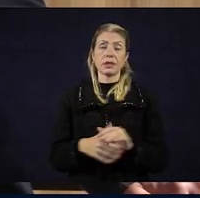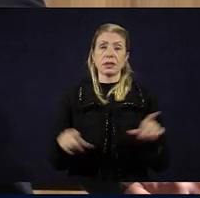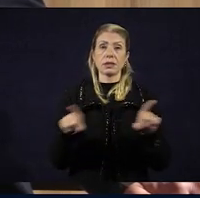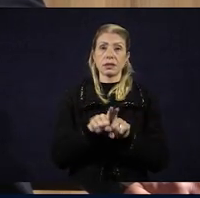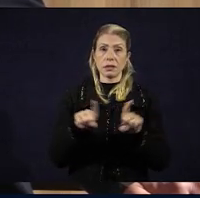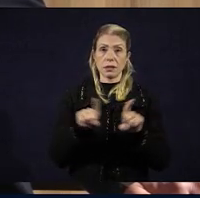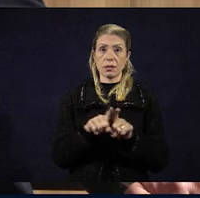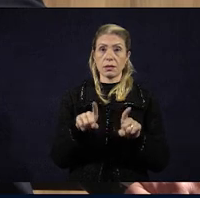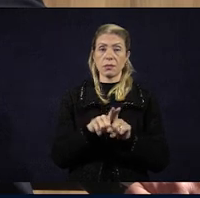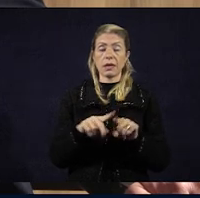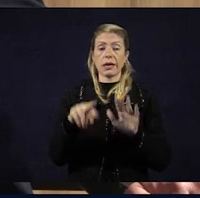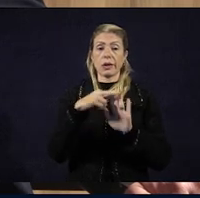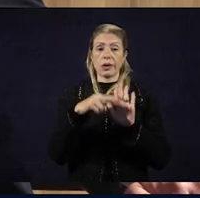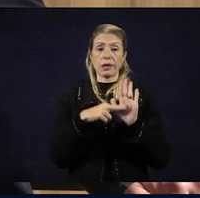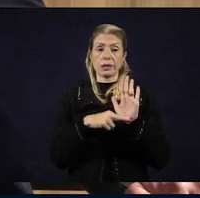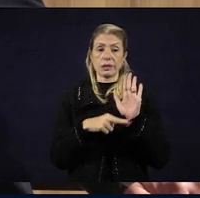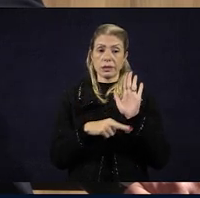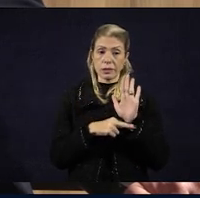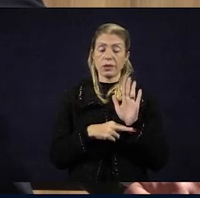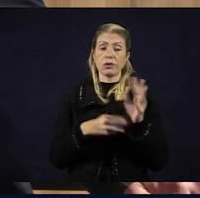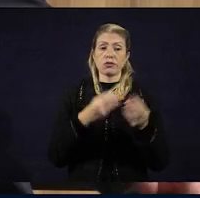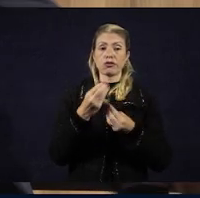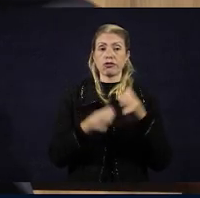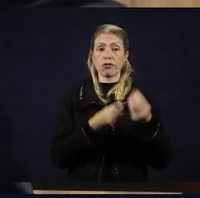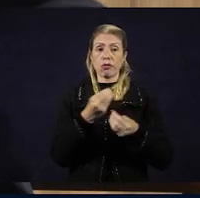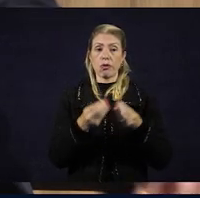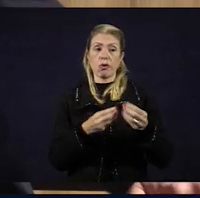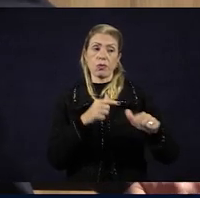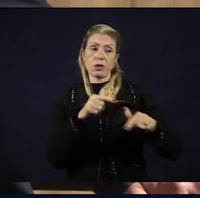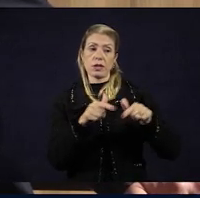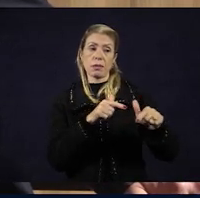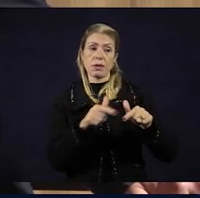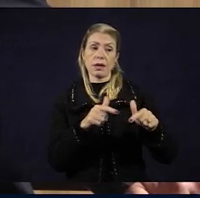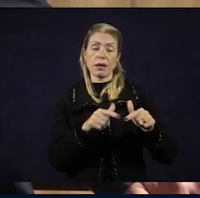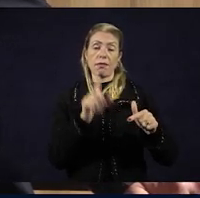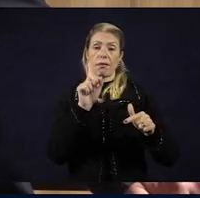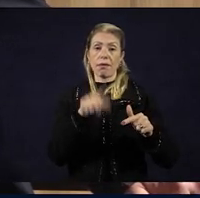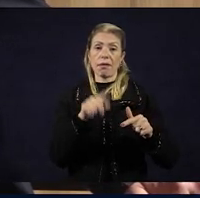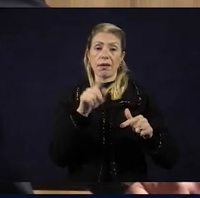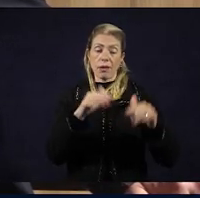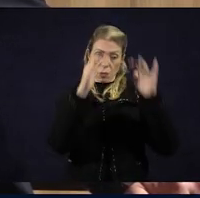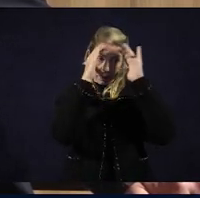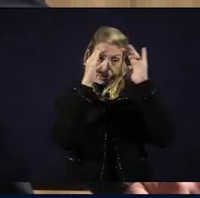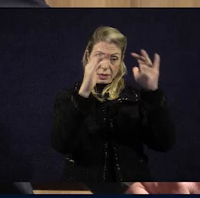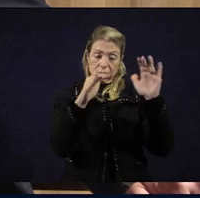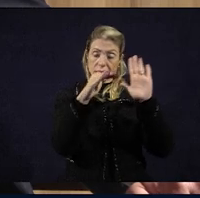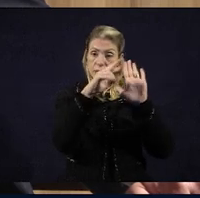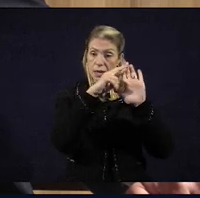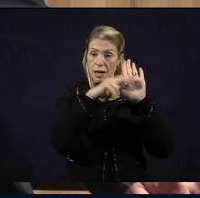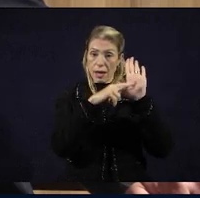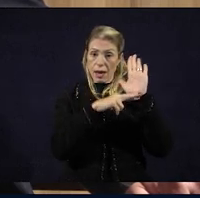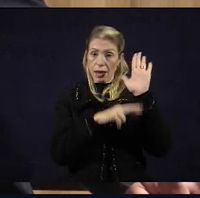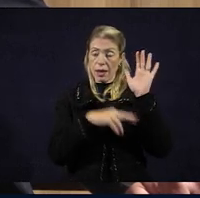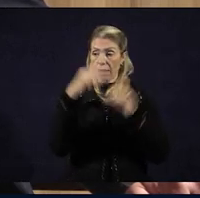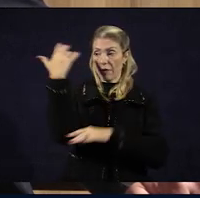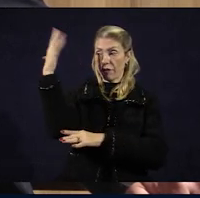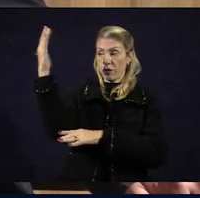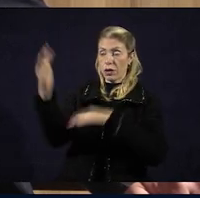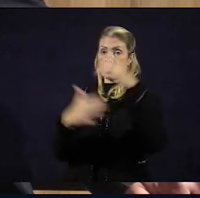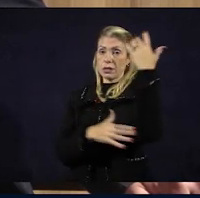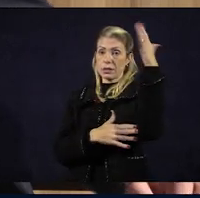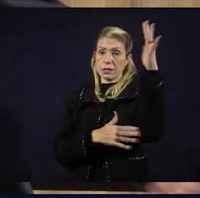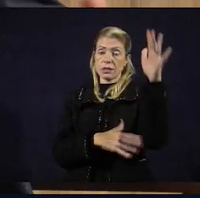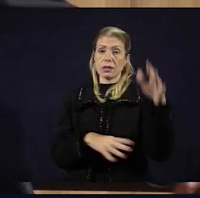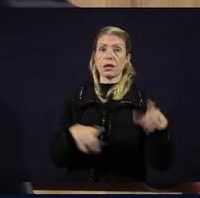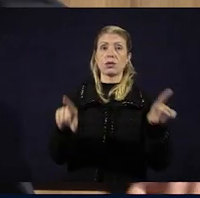fundiária é um outro problema a gente tem que atuar né o atendimento ao código florestal para que a gente possa trazer isso a preservação real dentro do